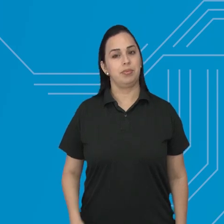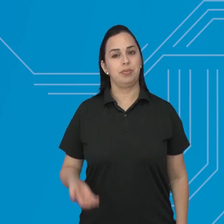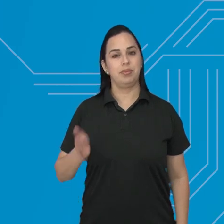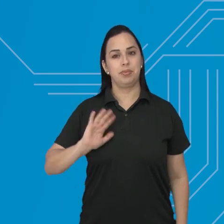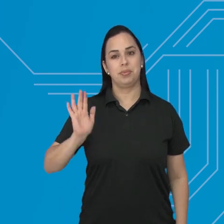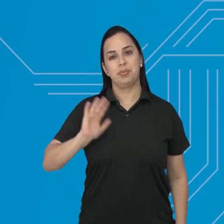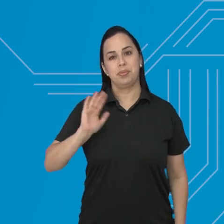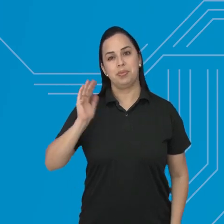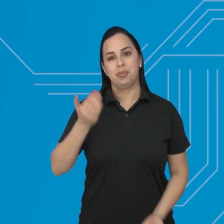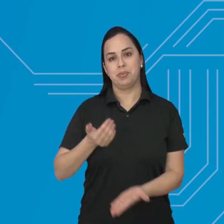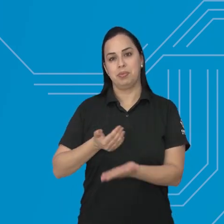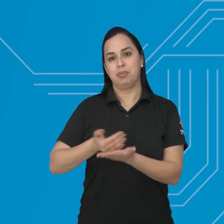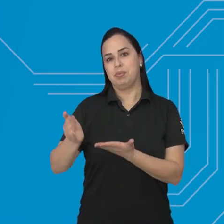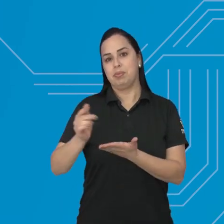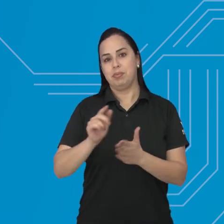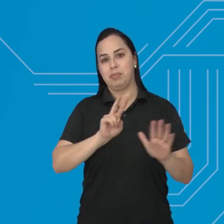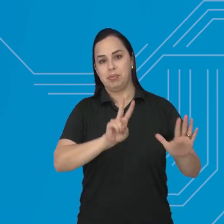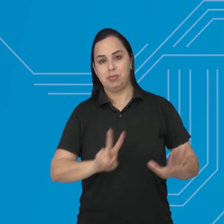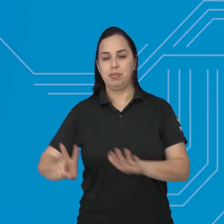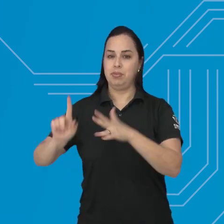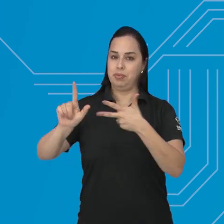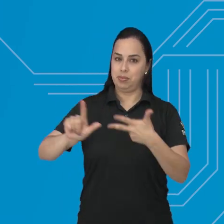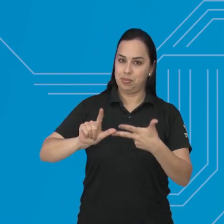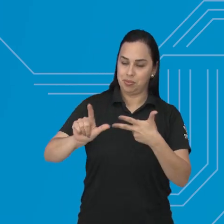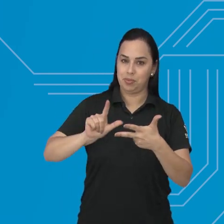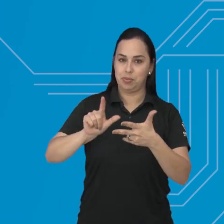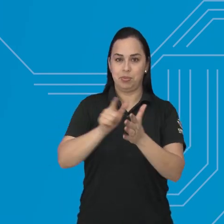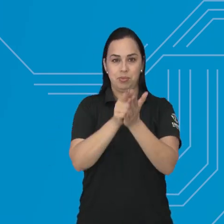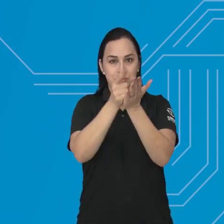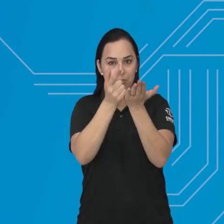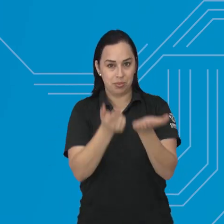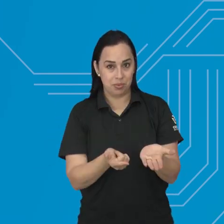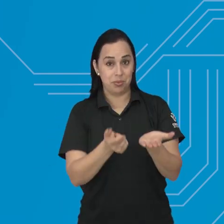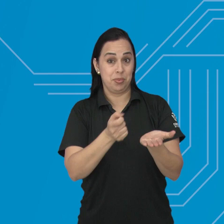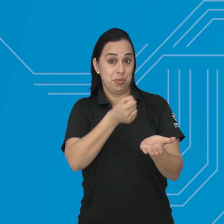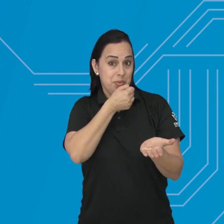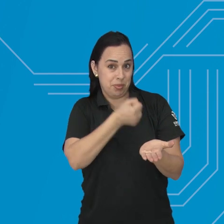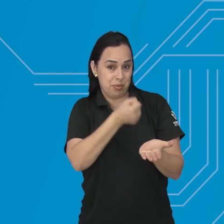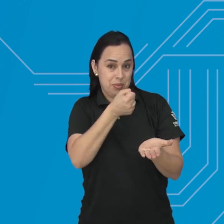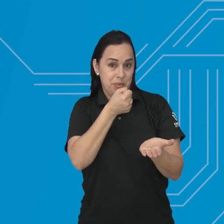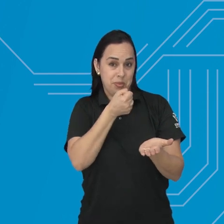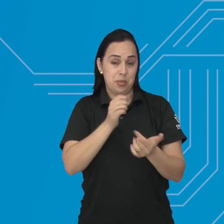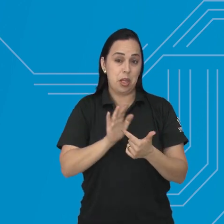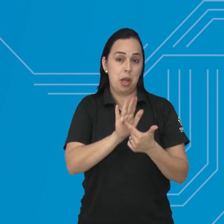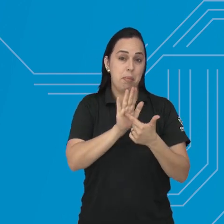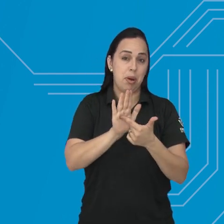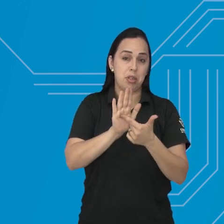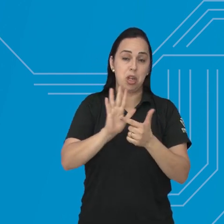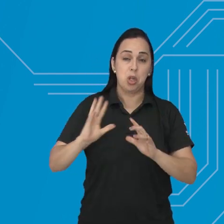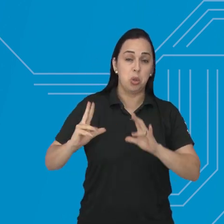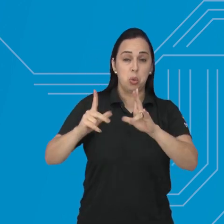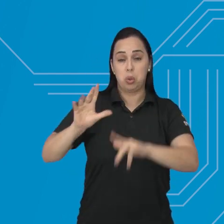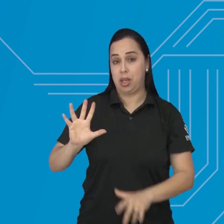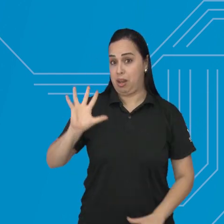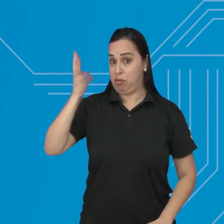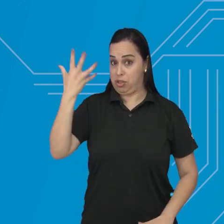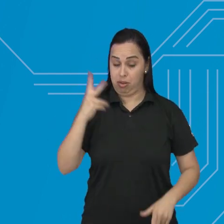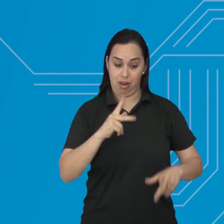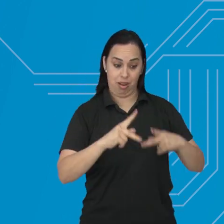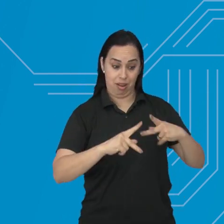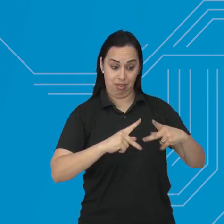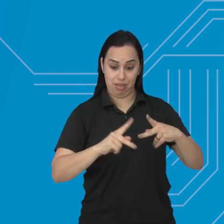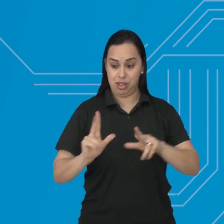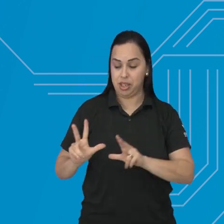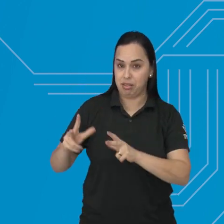Olá, está no ar o Semana Legislativa, nosso telejornal que te apresenta o resumo das notícias que marcaram a semana aqui na Câmara e